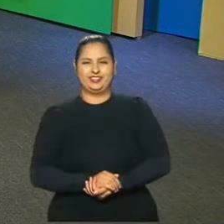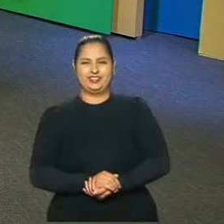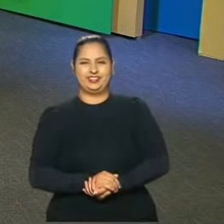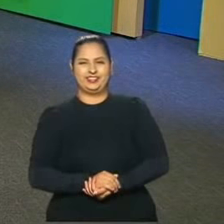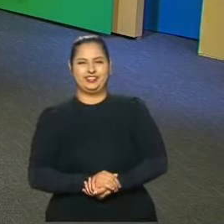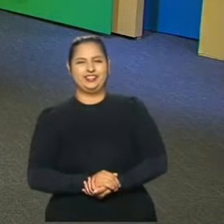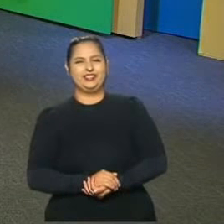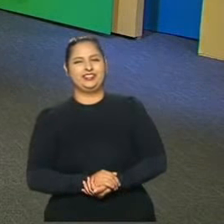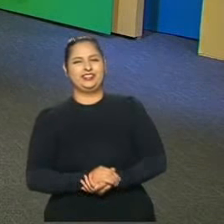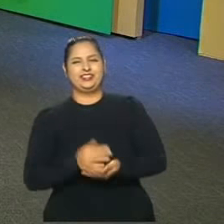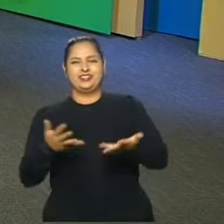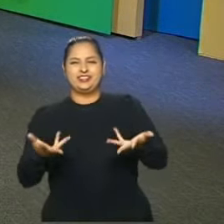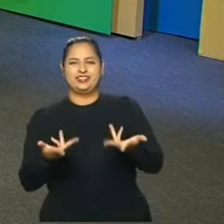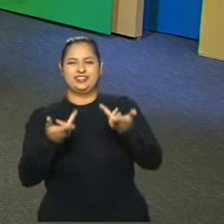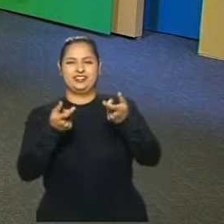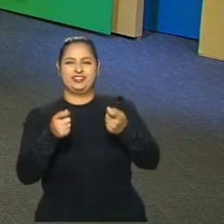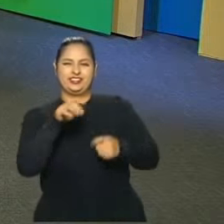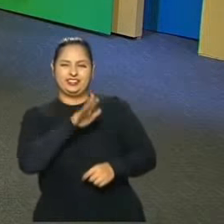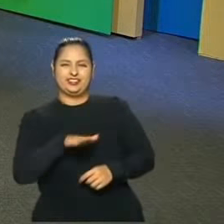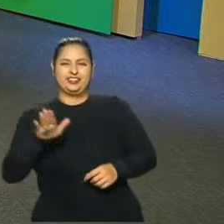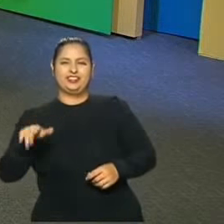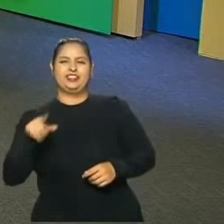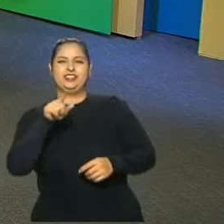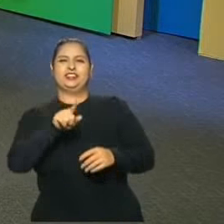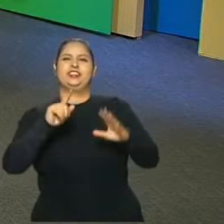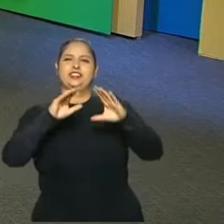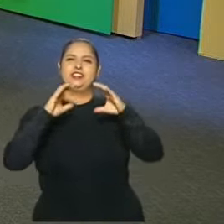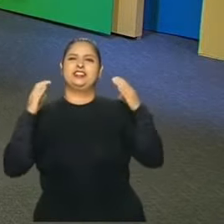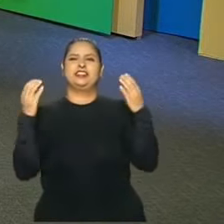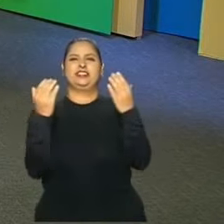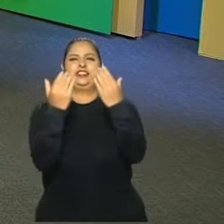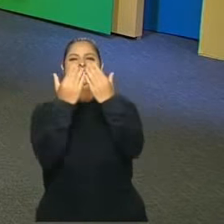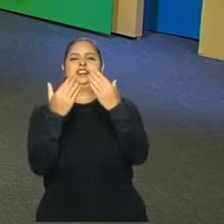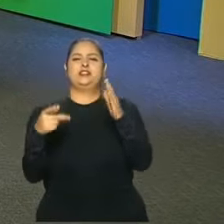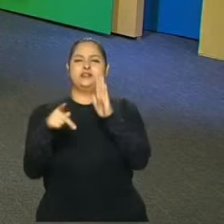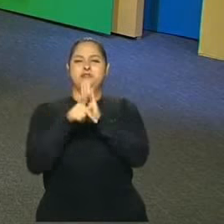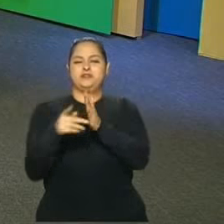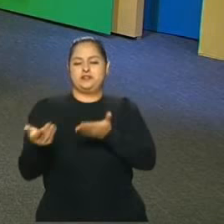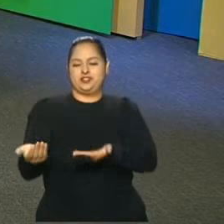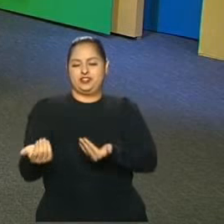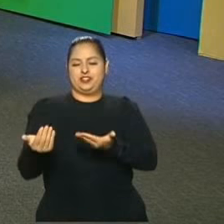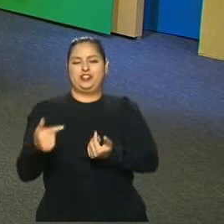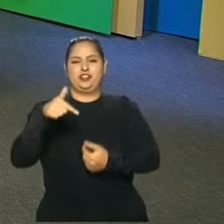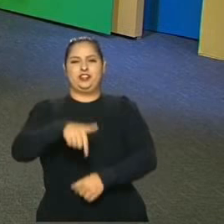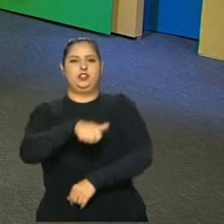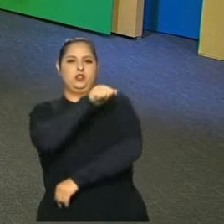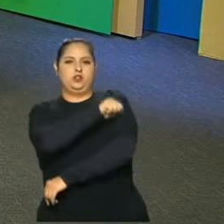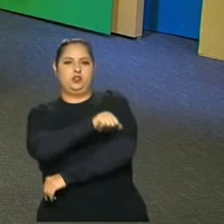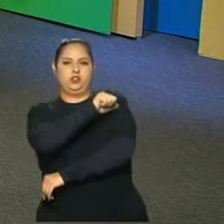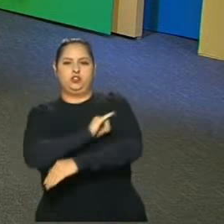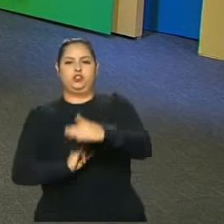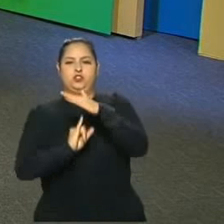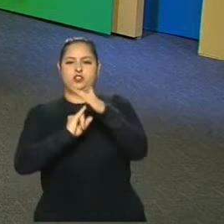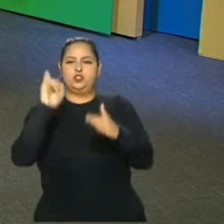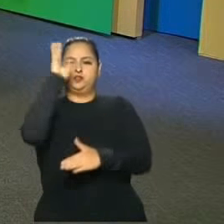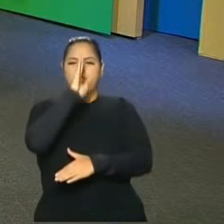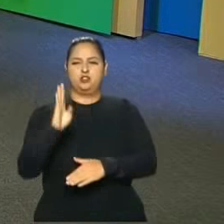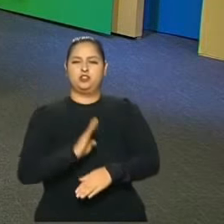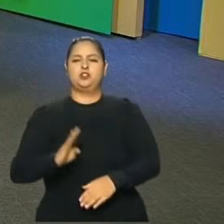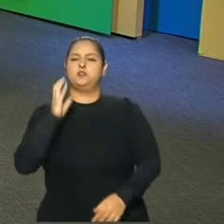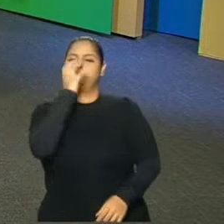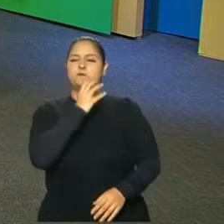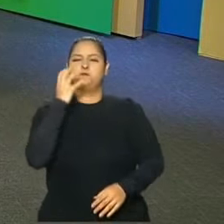E viva a criançada! Esse foi o coro do laboratório juvenil aqui do Rio, do Instituto Brasileiro de Música e Educação,